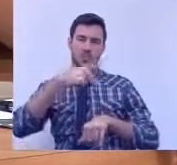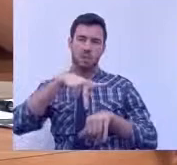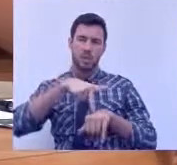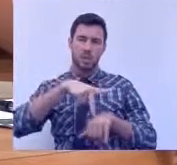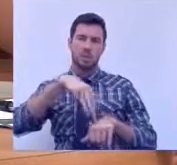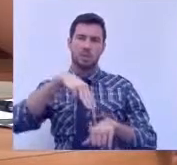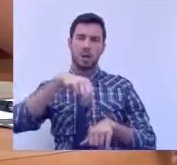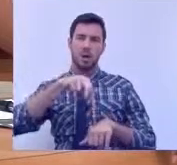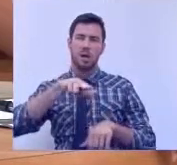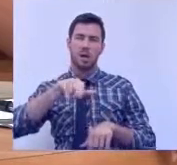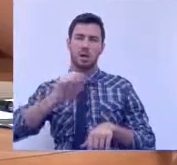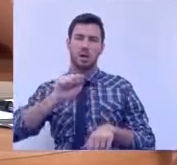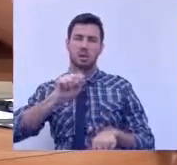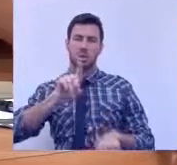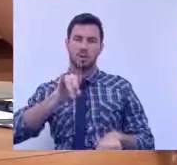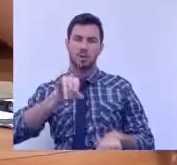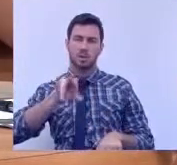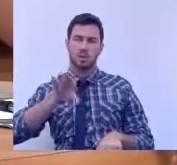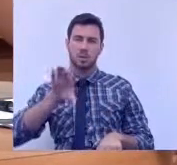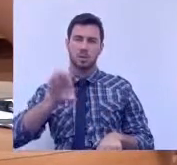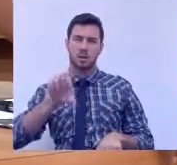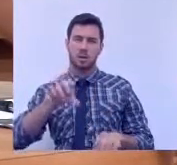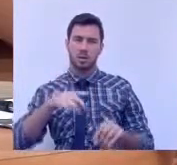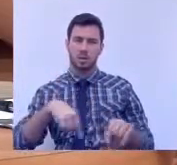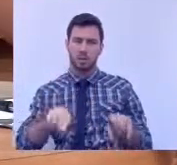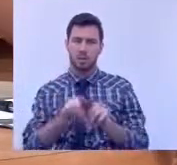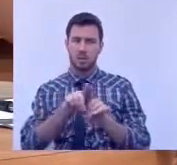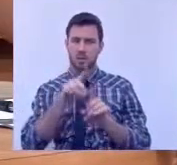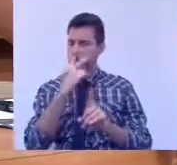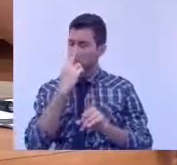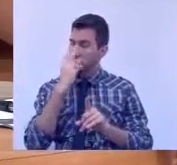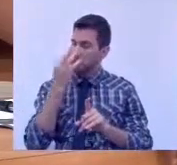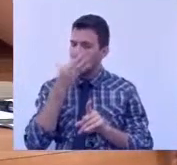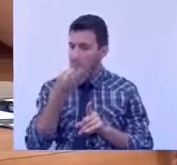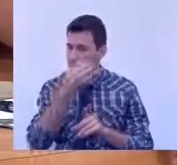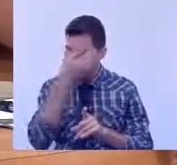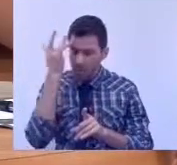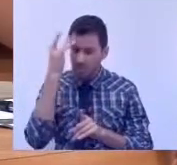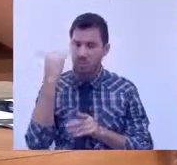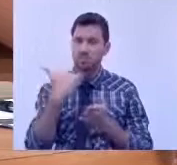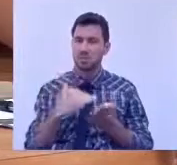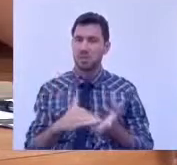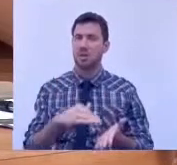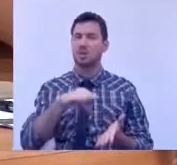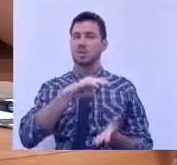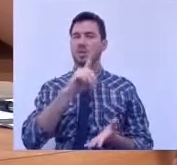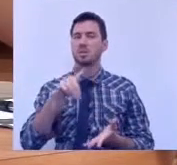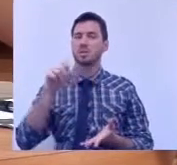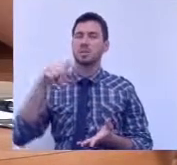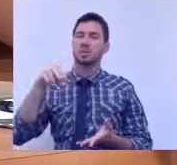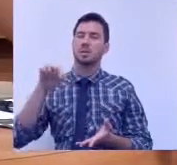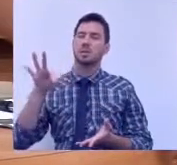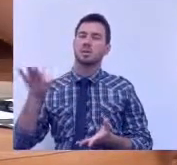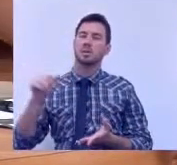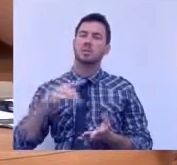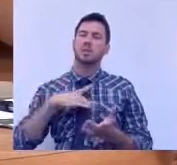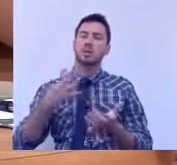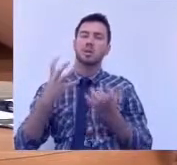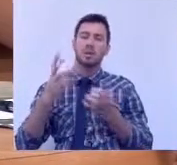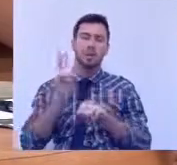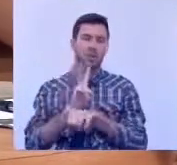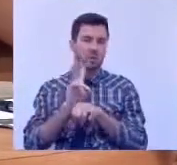Dirce. Eu acho, senhor presidente, que o secretário Zaneta está querendo criar vaca aqui nas praças de